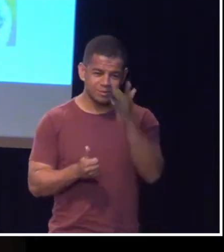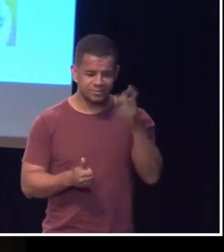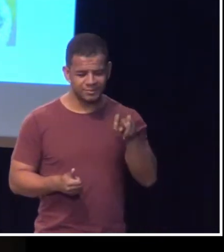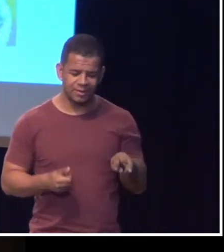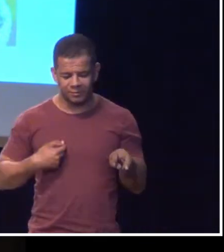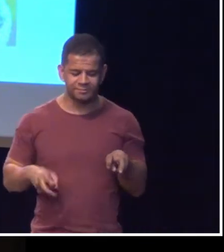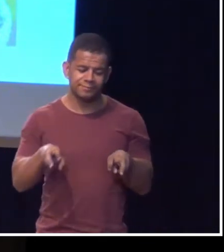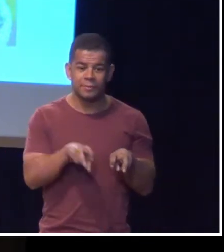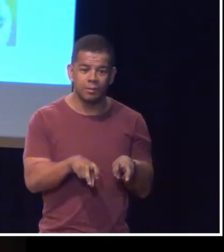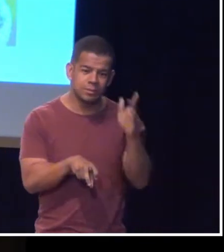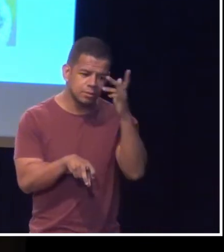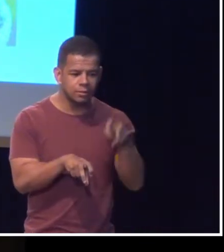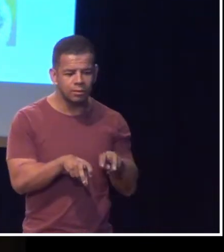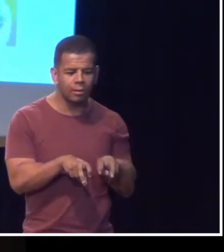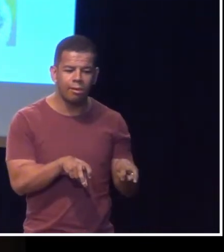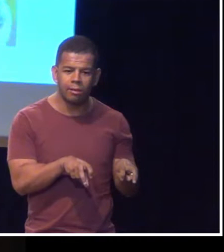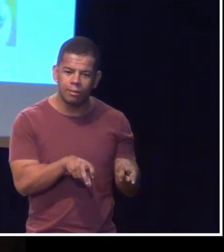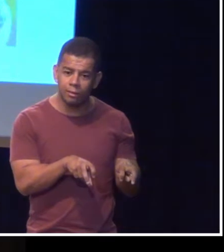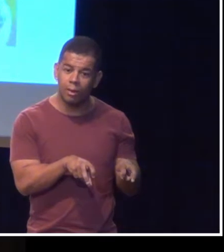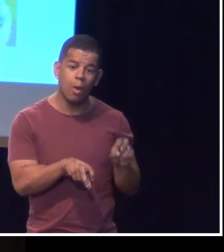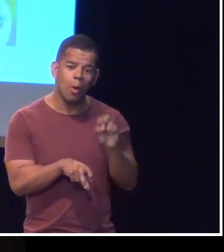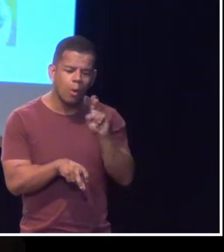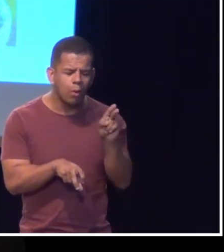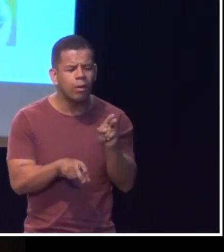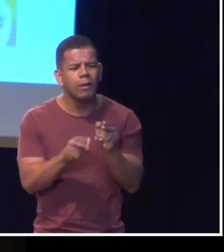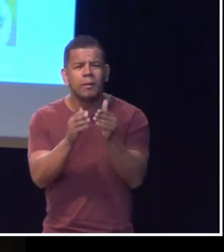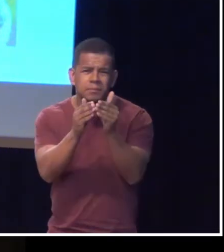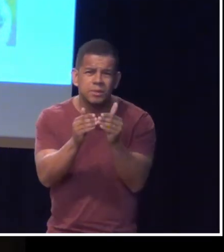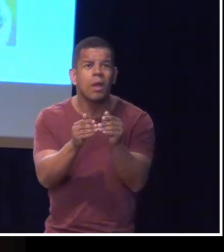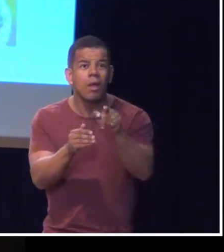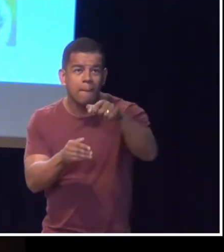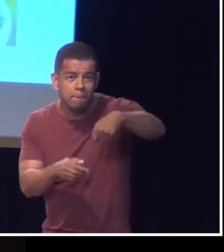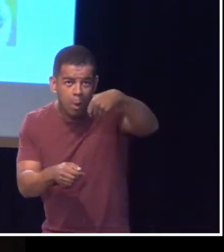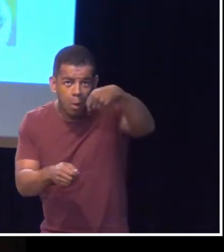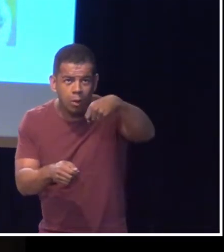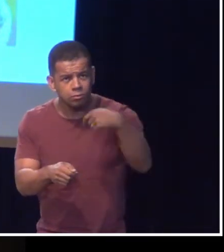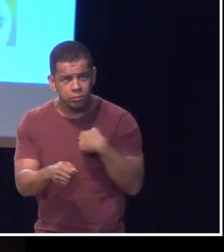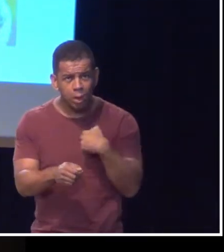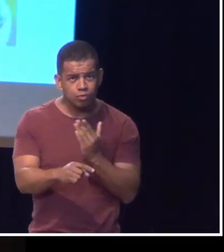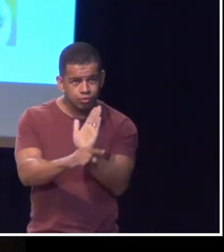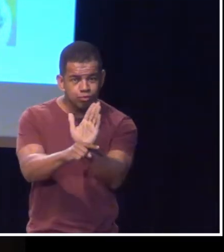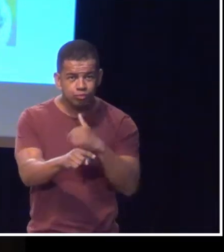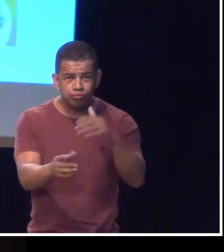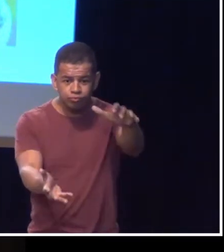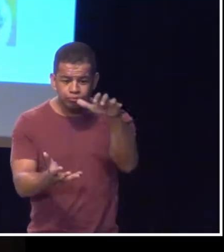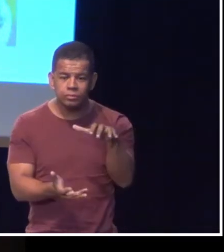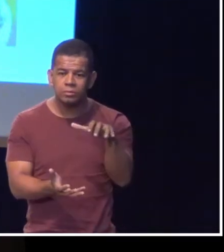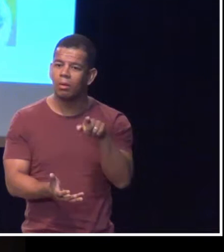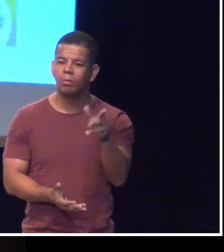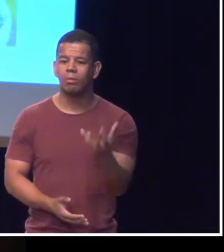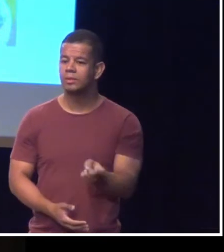não aceitam de jeito nenhum que você segure as bolsas delas no ônibus, né? Então, o preconceito está no campo